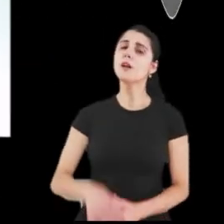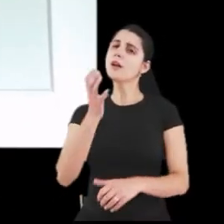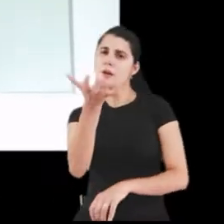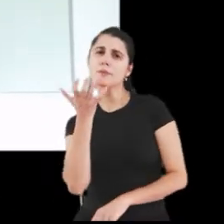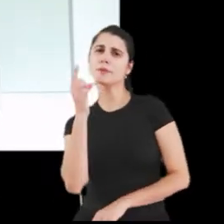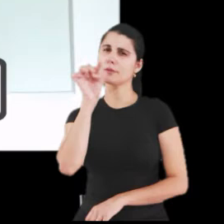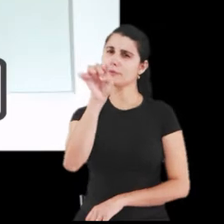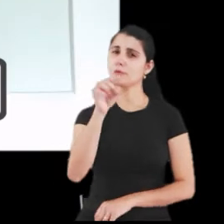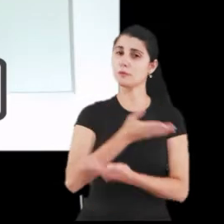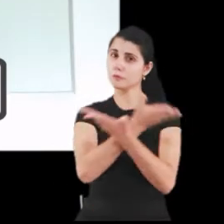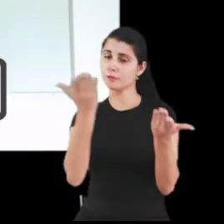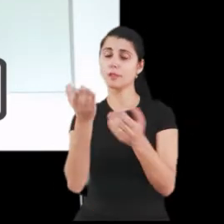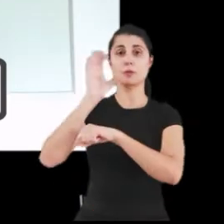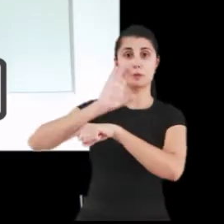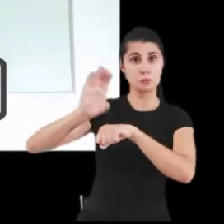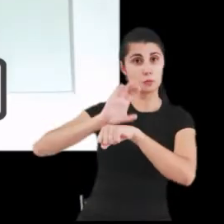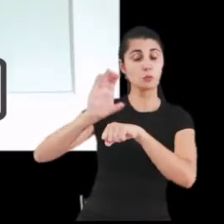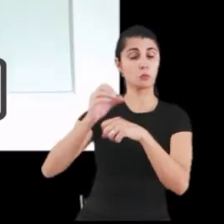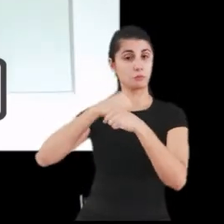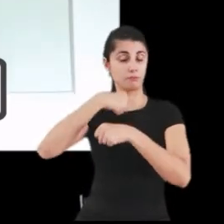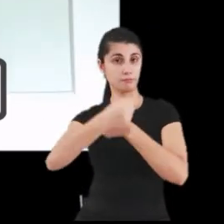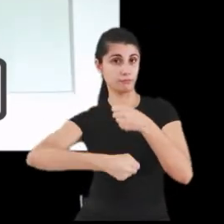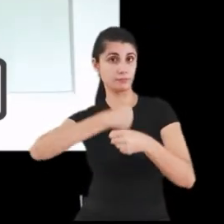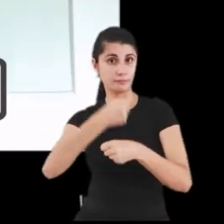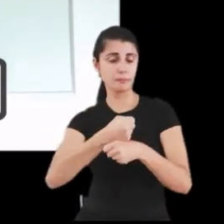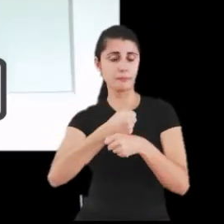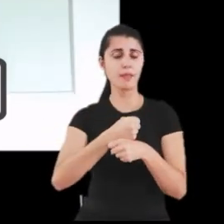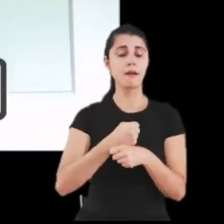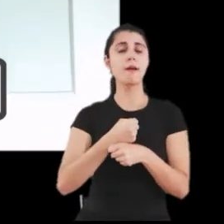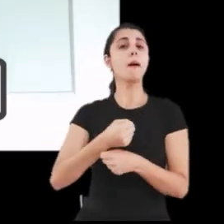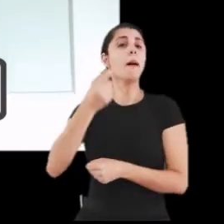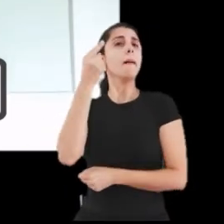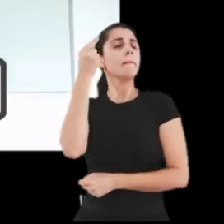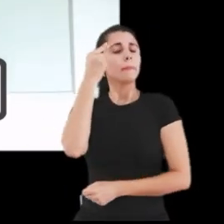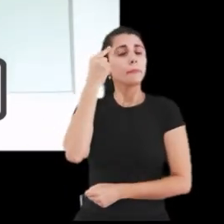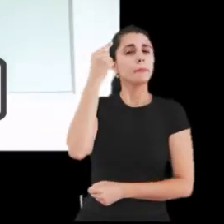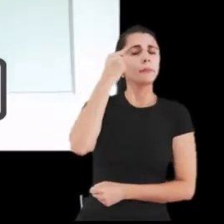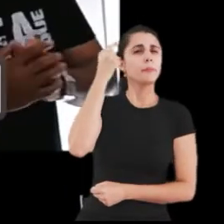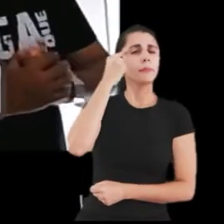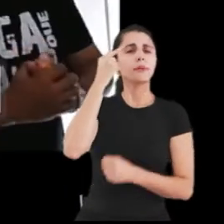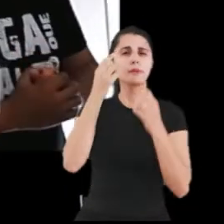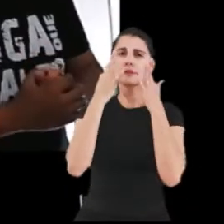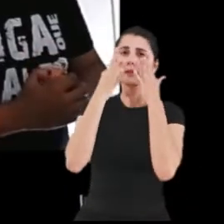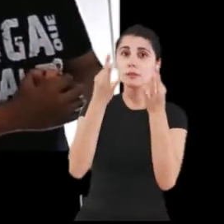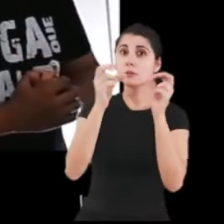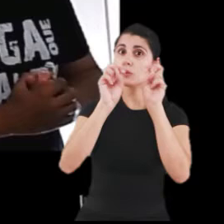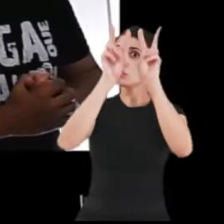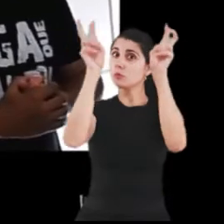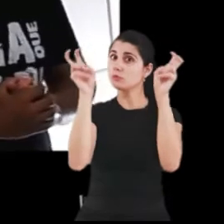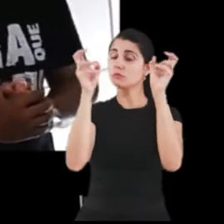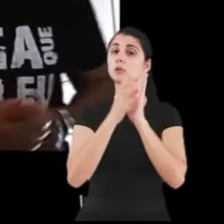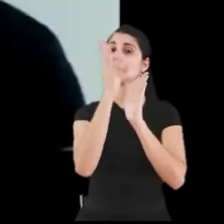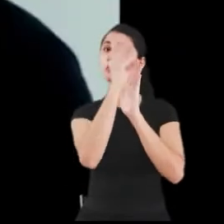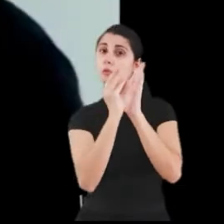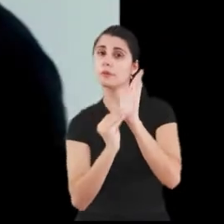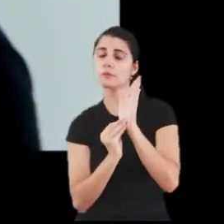Eu espero que vocês, nesse nosso curso, nesse ano, pensem sempre no título de um assunto. Por